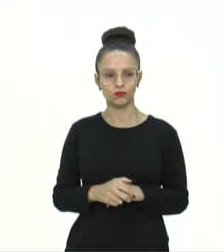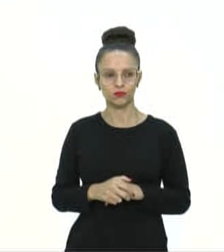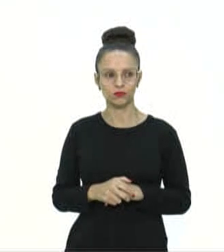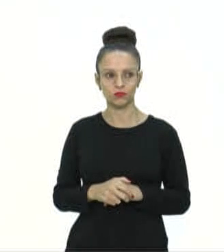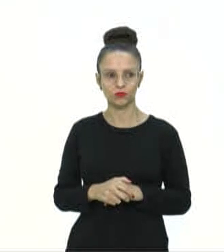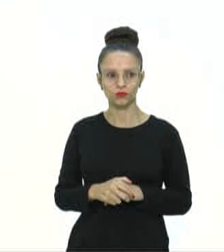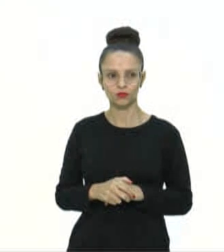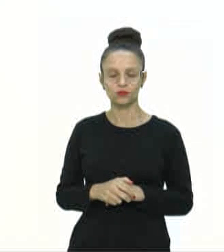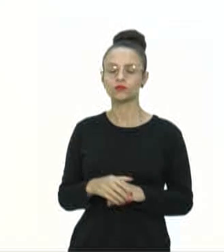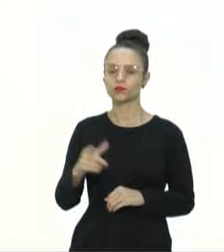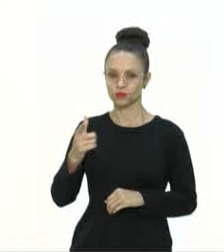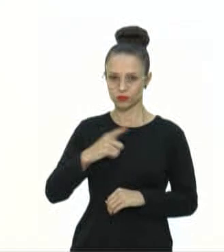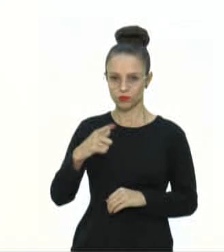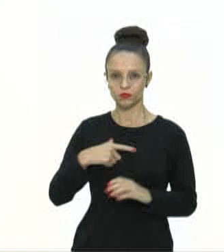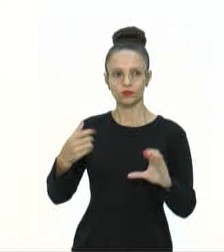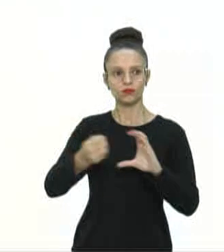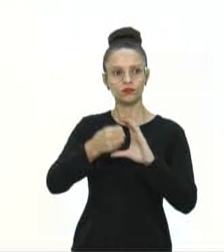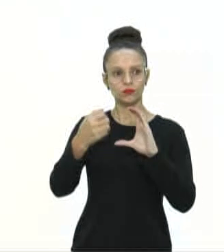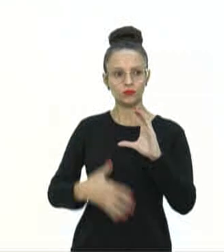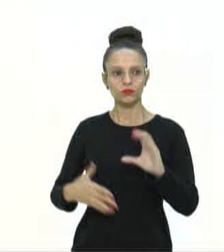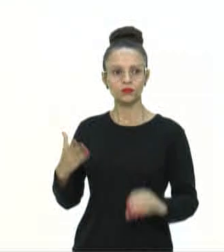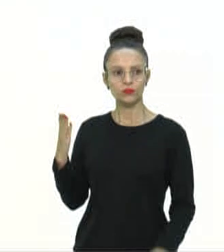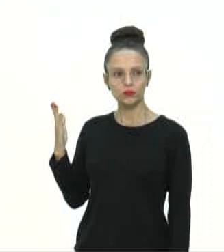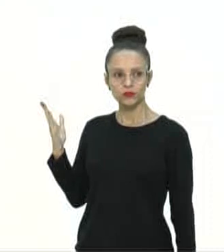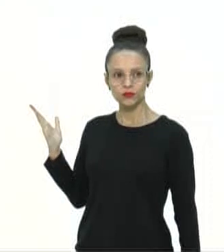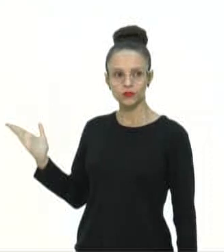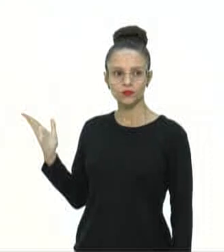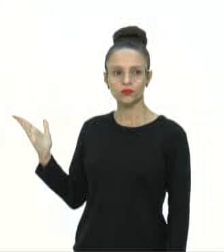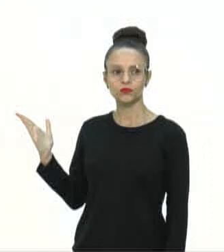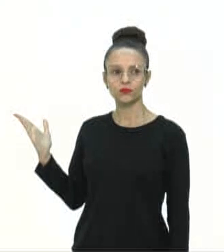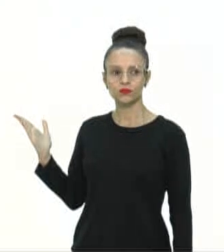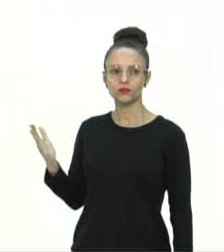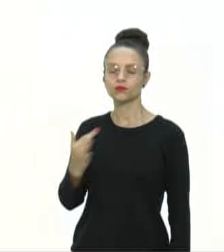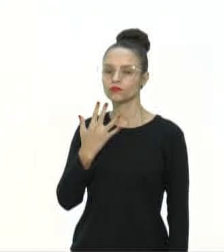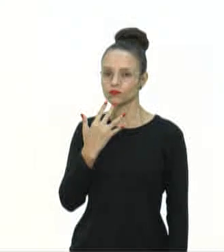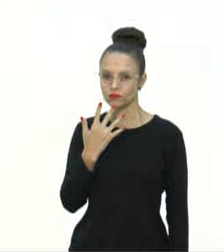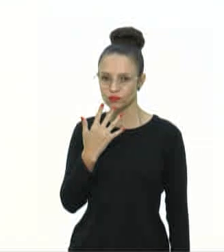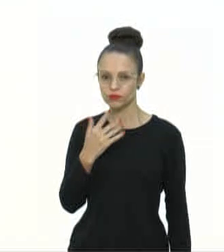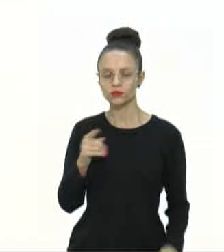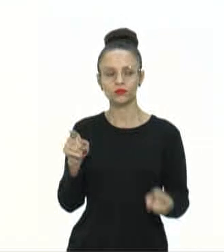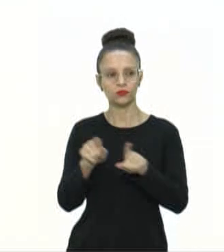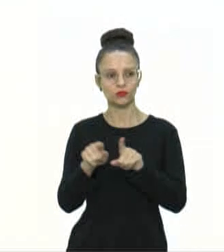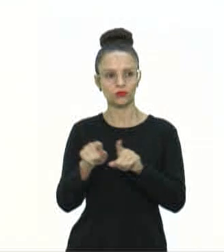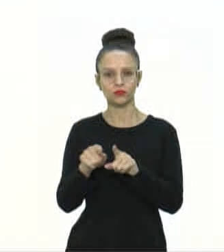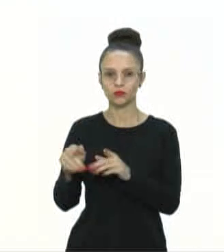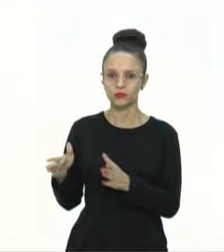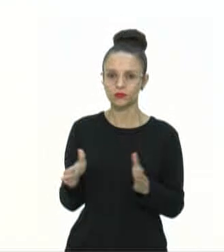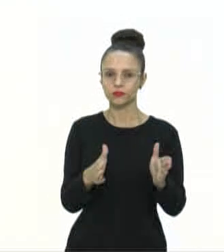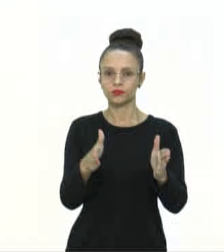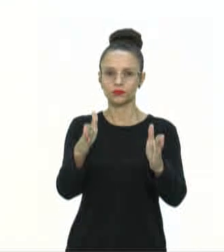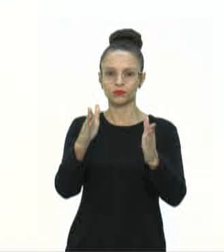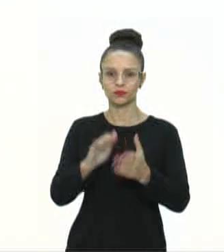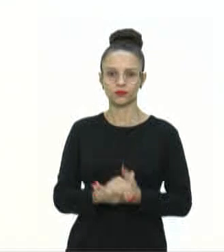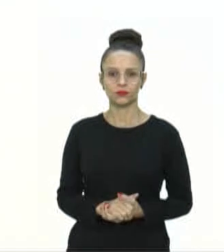do que tem essas características, né, das cores e os seus rios.